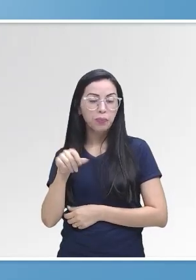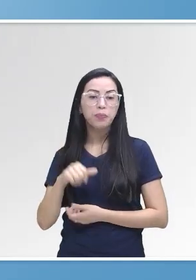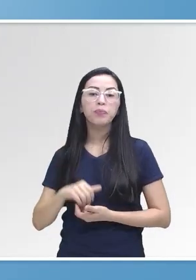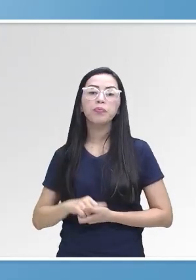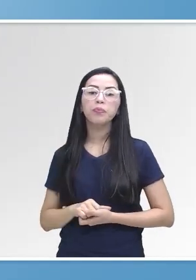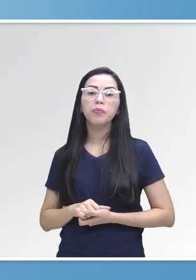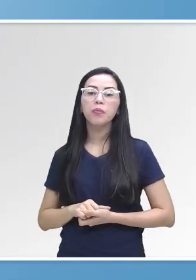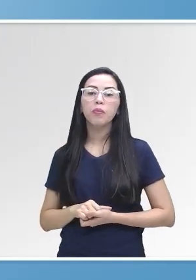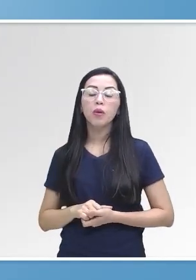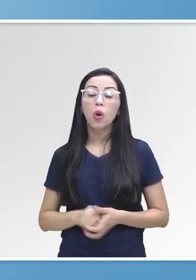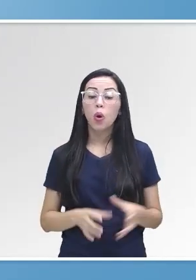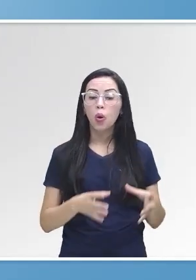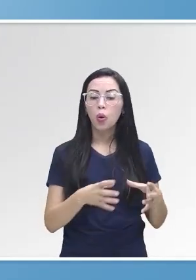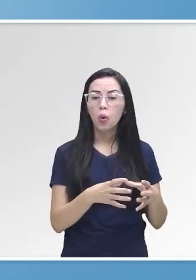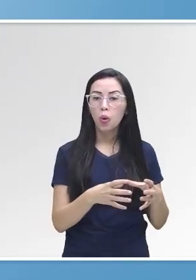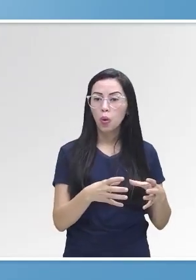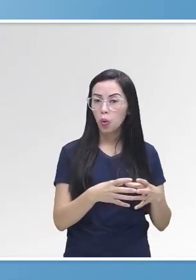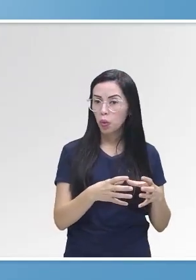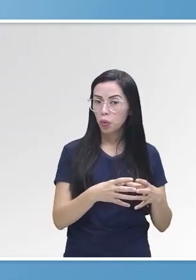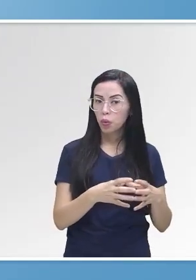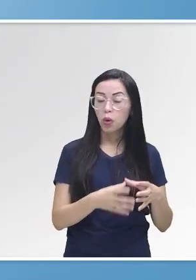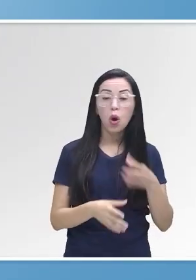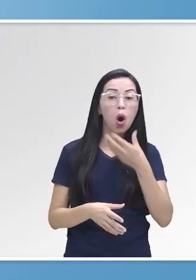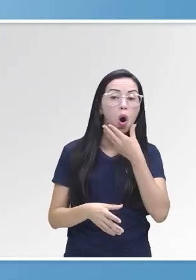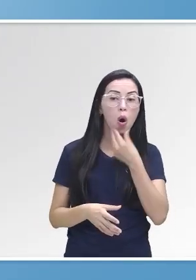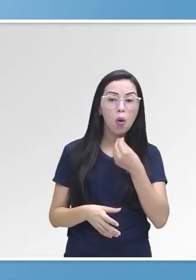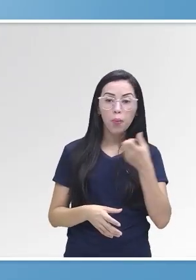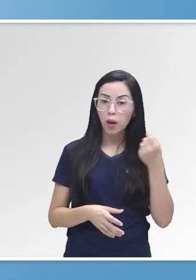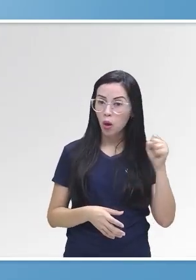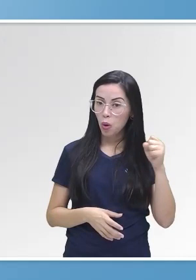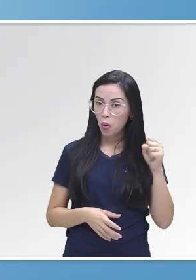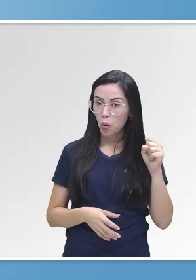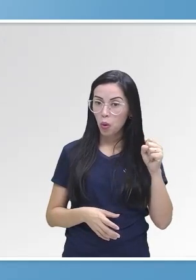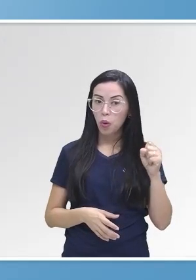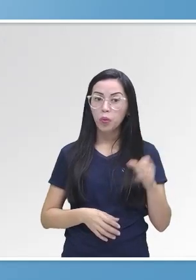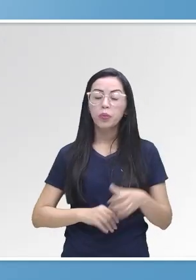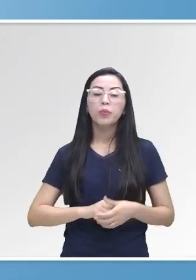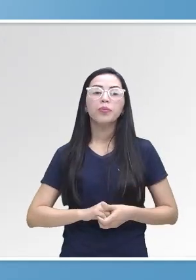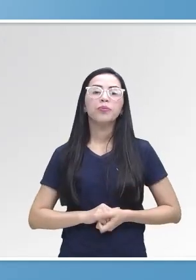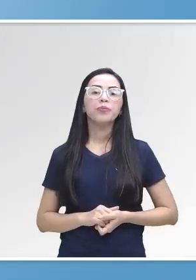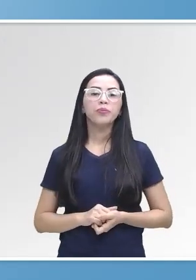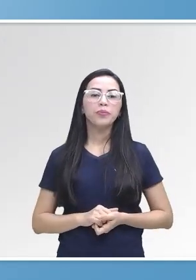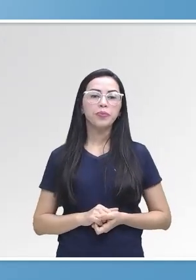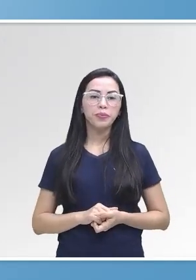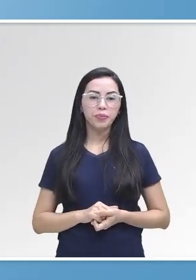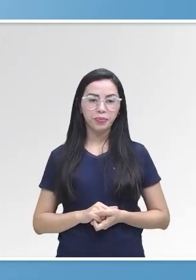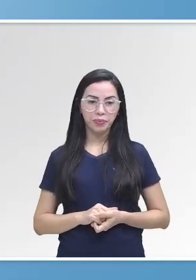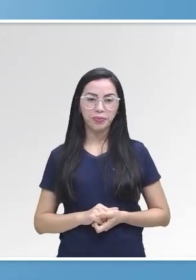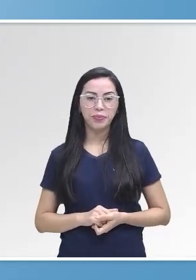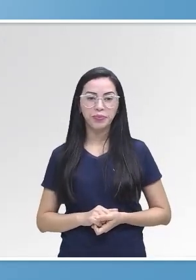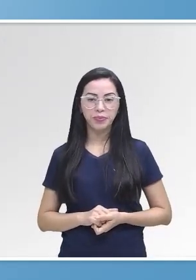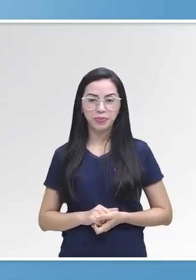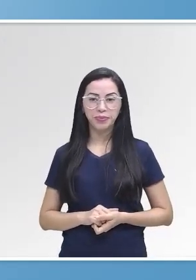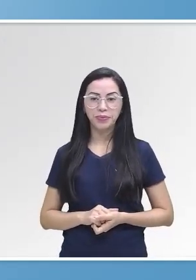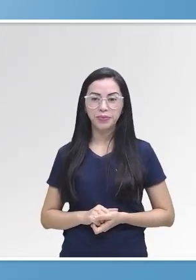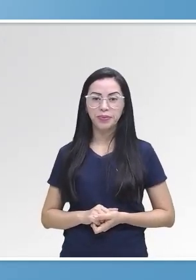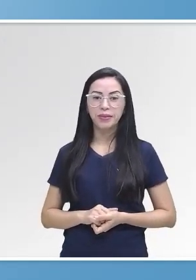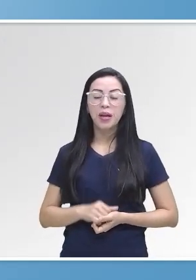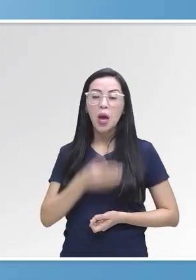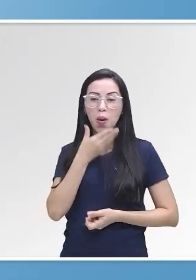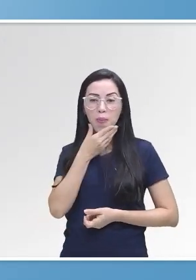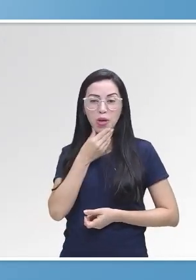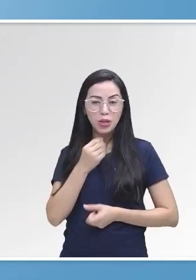eu e os Meninos o menino gosta de boneca Olha aí colocar vocês de bonezinho